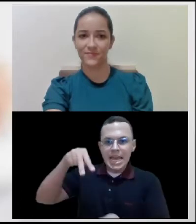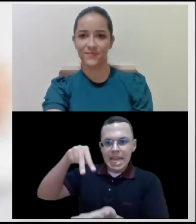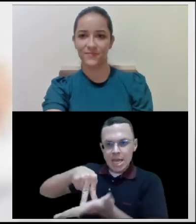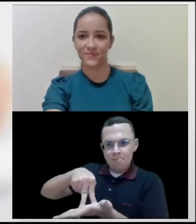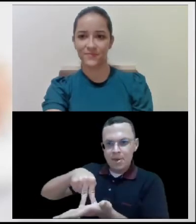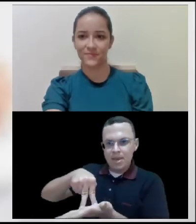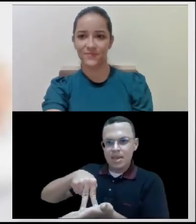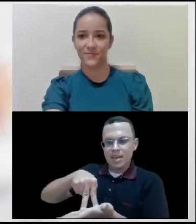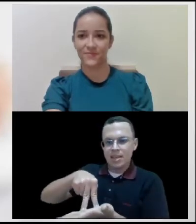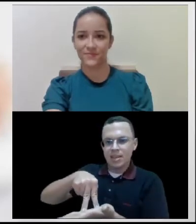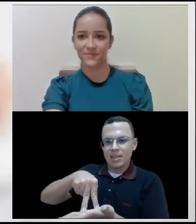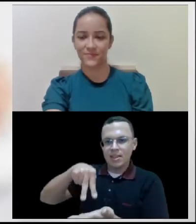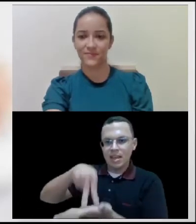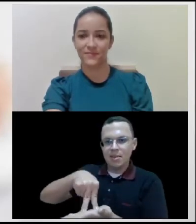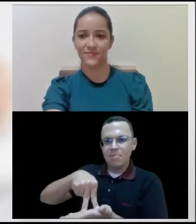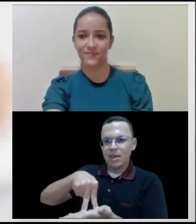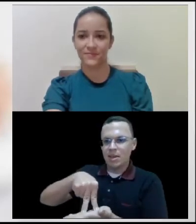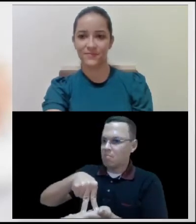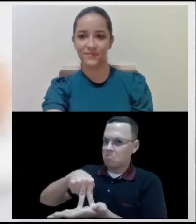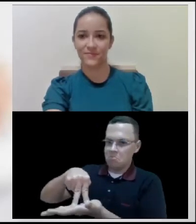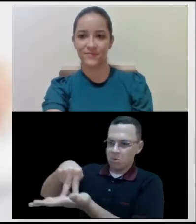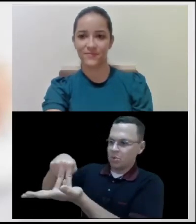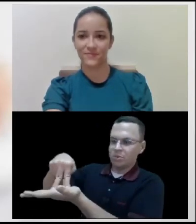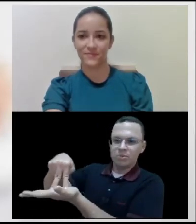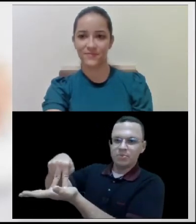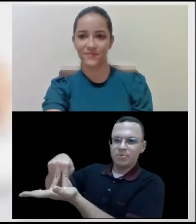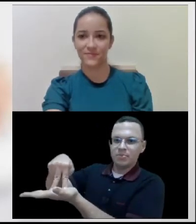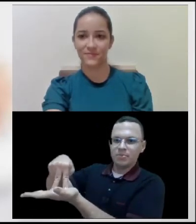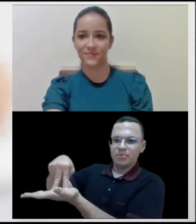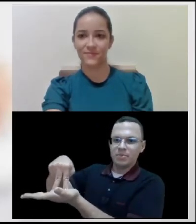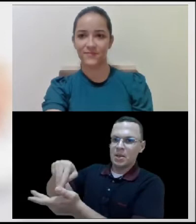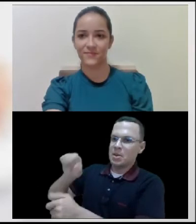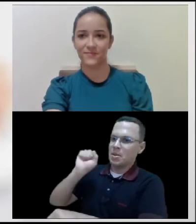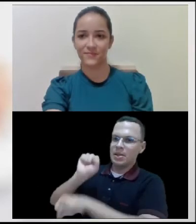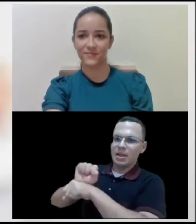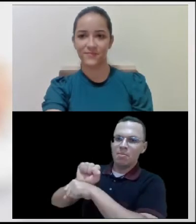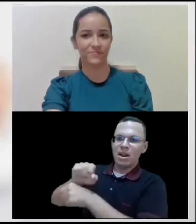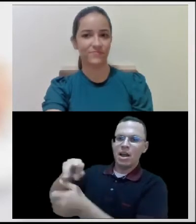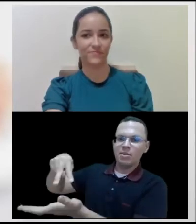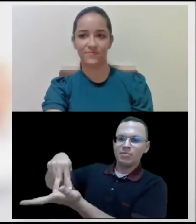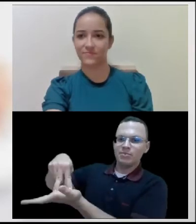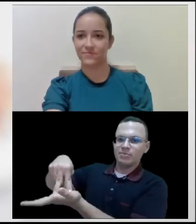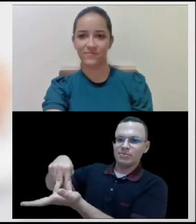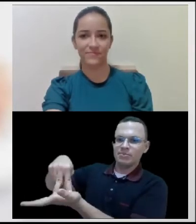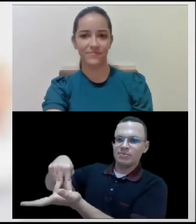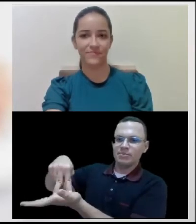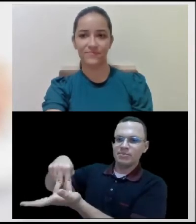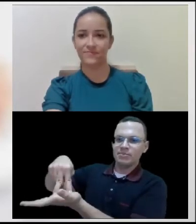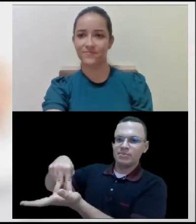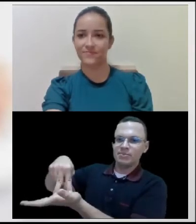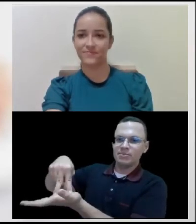Então, em pé, em pé. Pronto, tá parado.